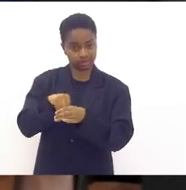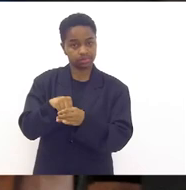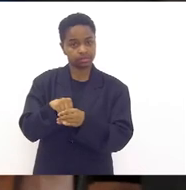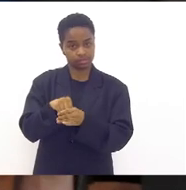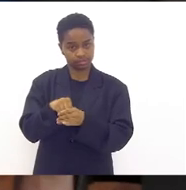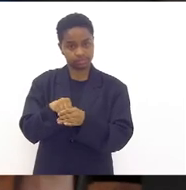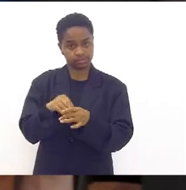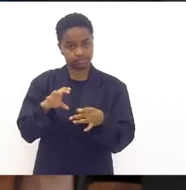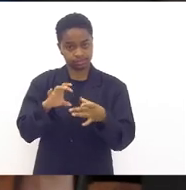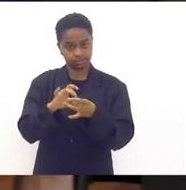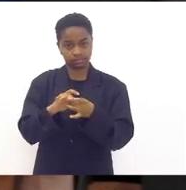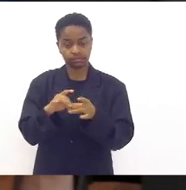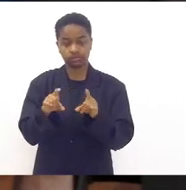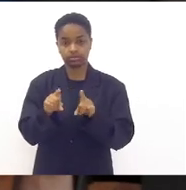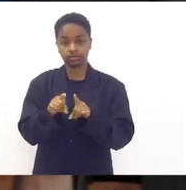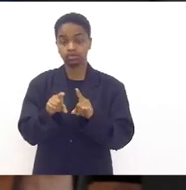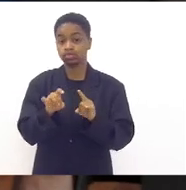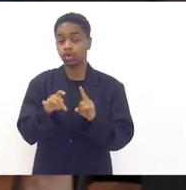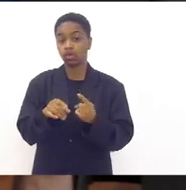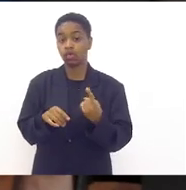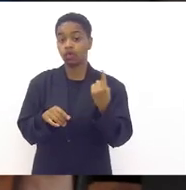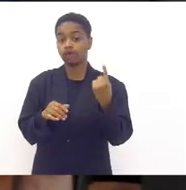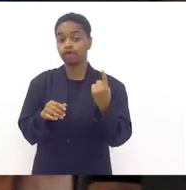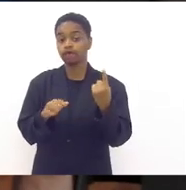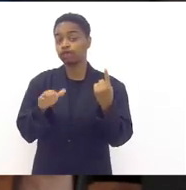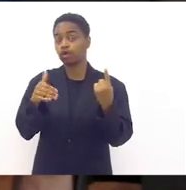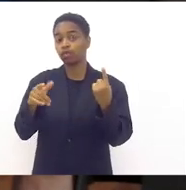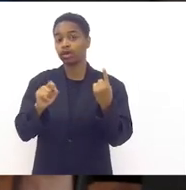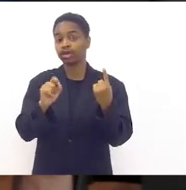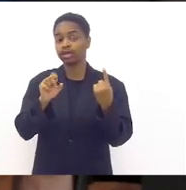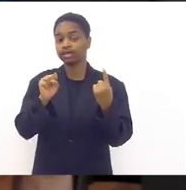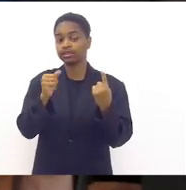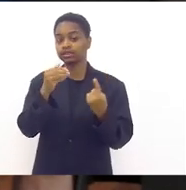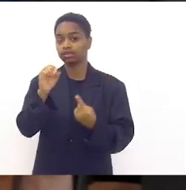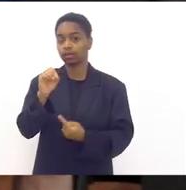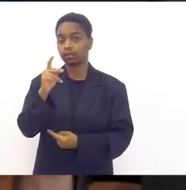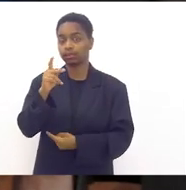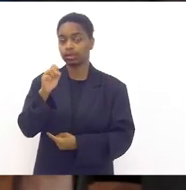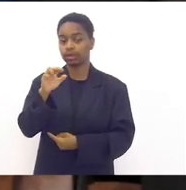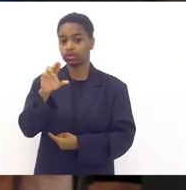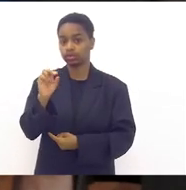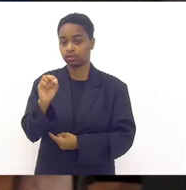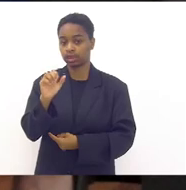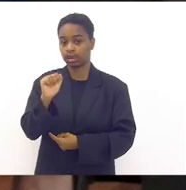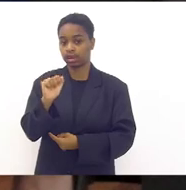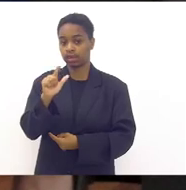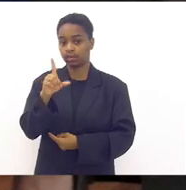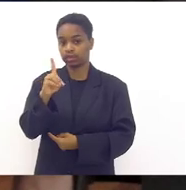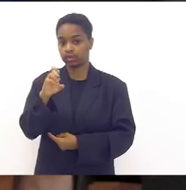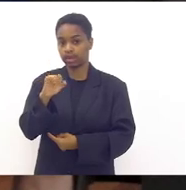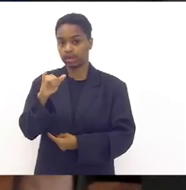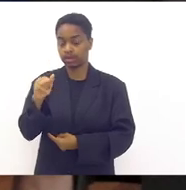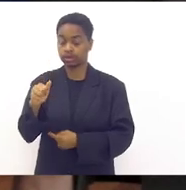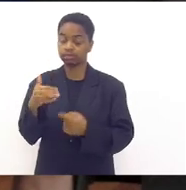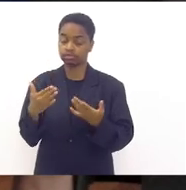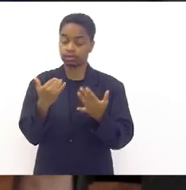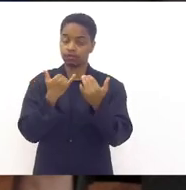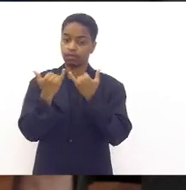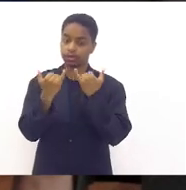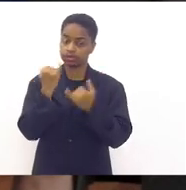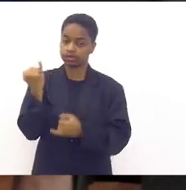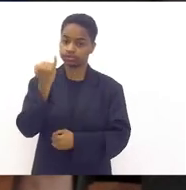listados. E apenas um fora, que é São Pedro da Aldeia. Então, eu acho que isso é um dado